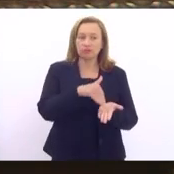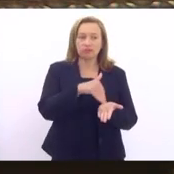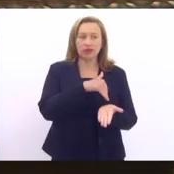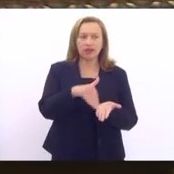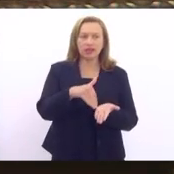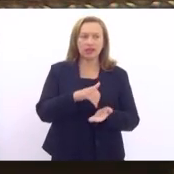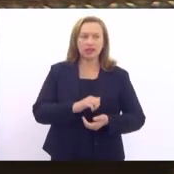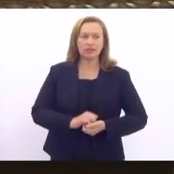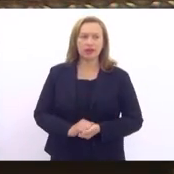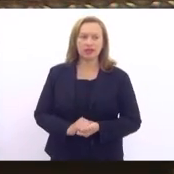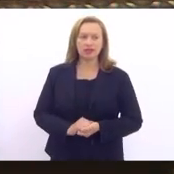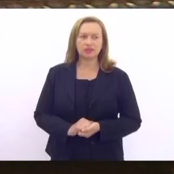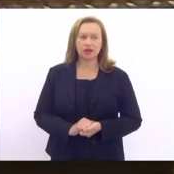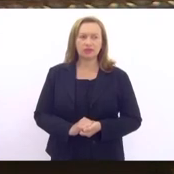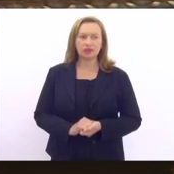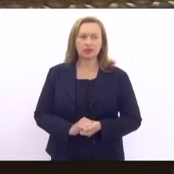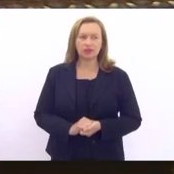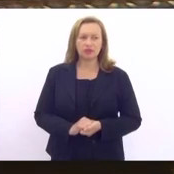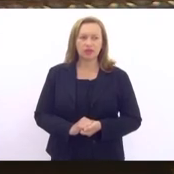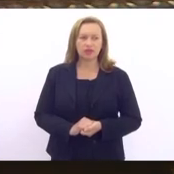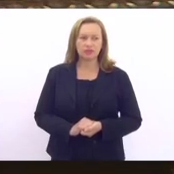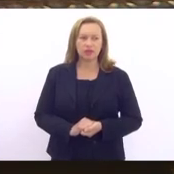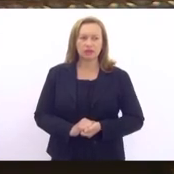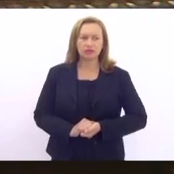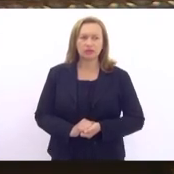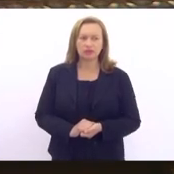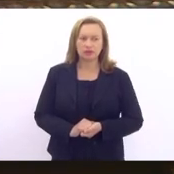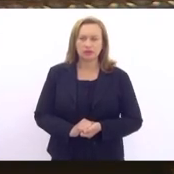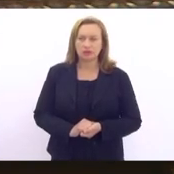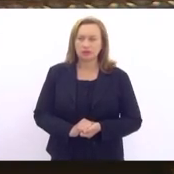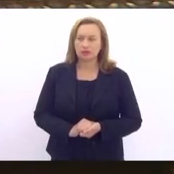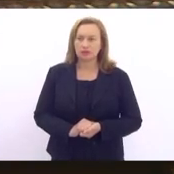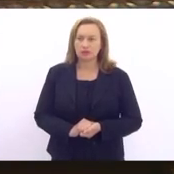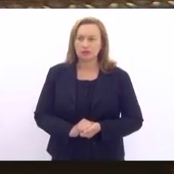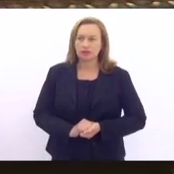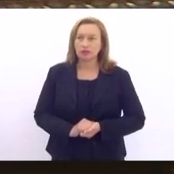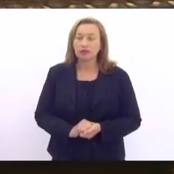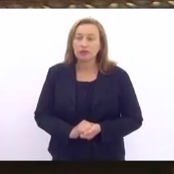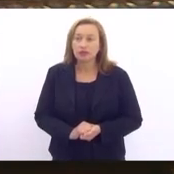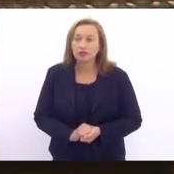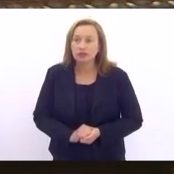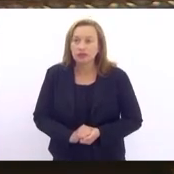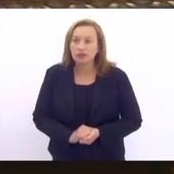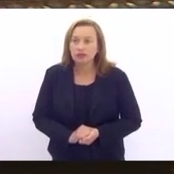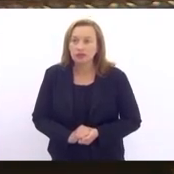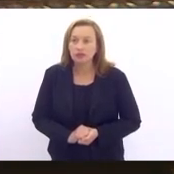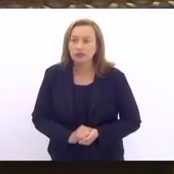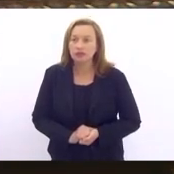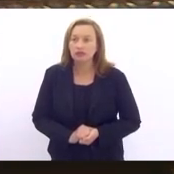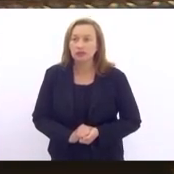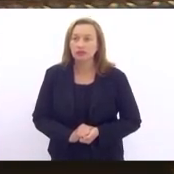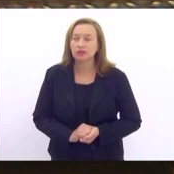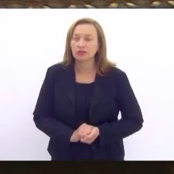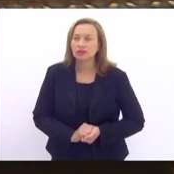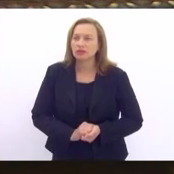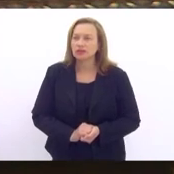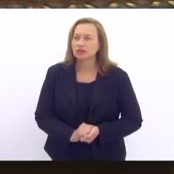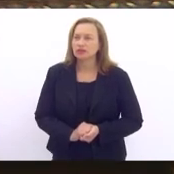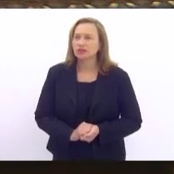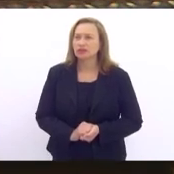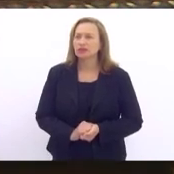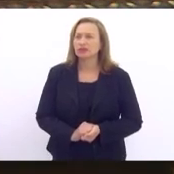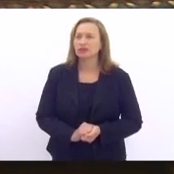ao governador. Porque, senhor presidente, o déficit habitacional do Estado do Rio de